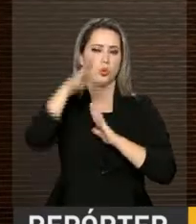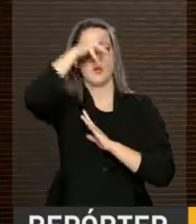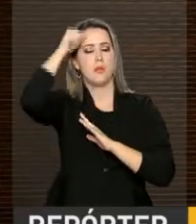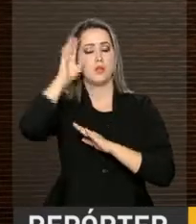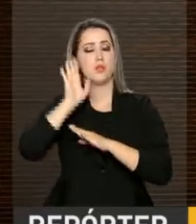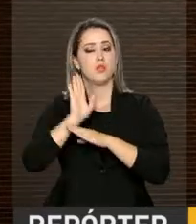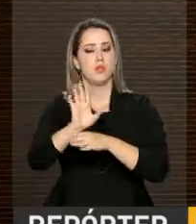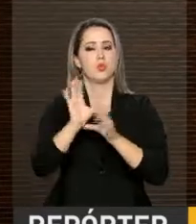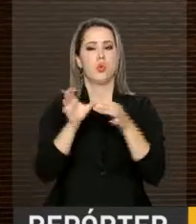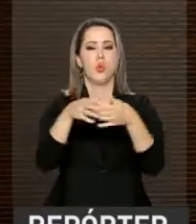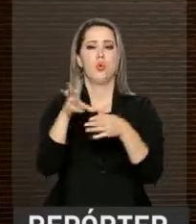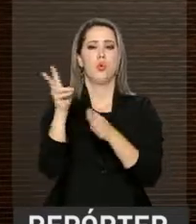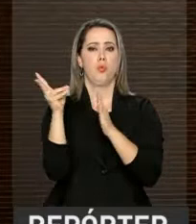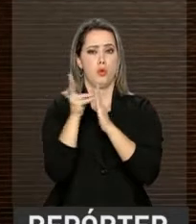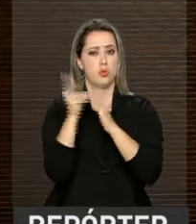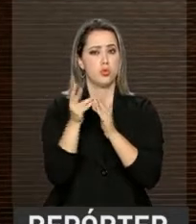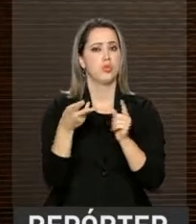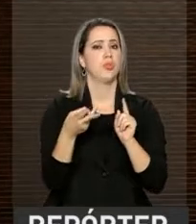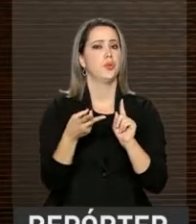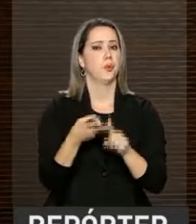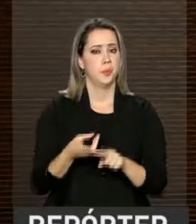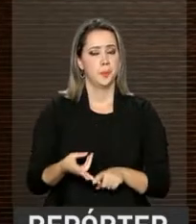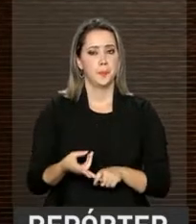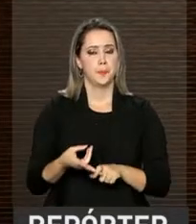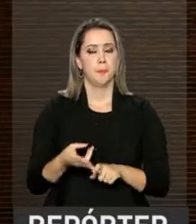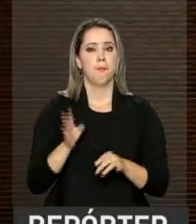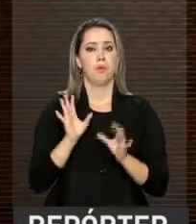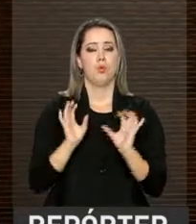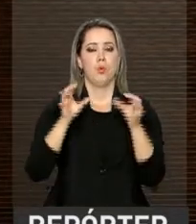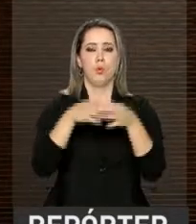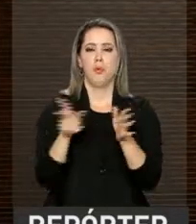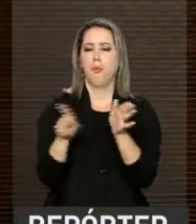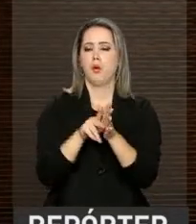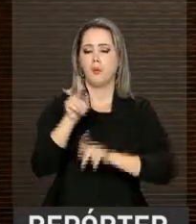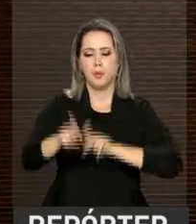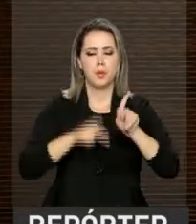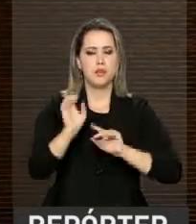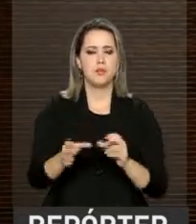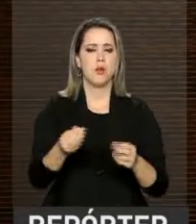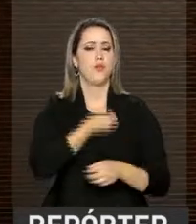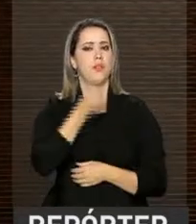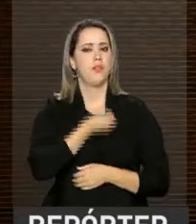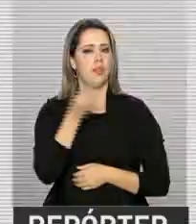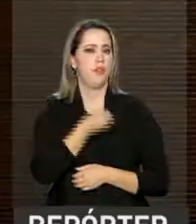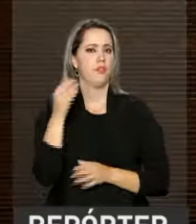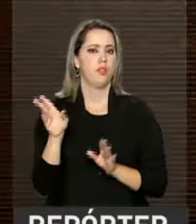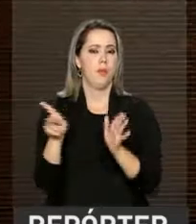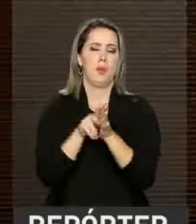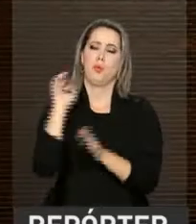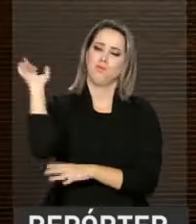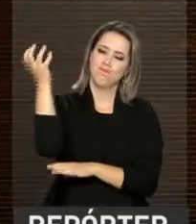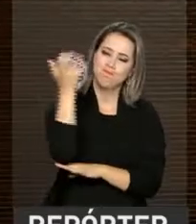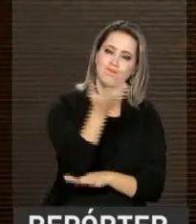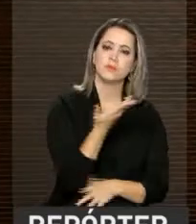beneficiando comunidades indígenas beneficiando as comunidades locais que vivem do extrativismo então